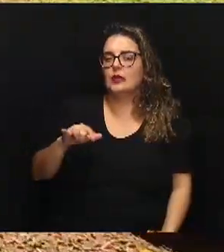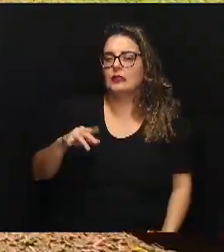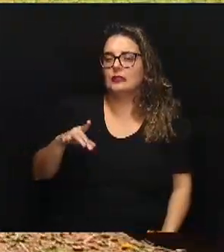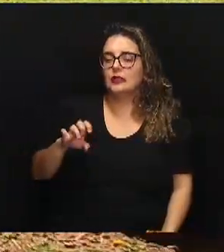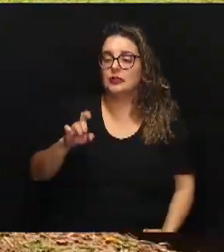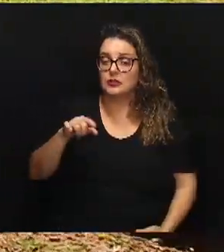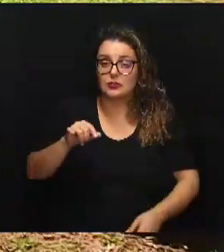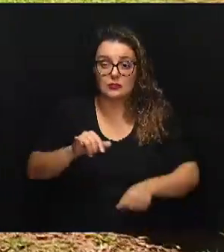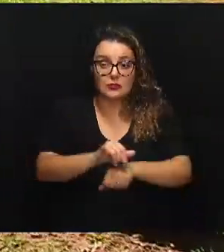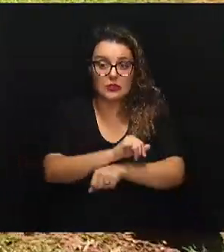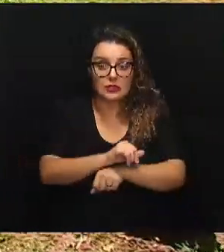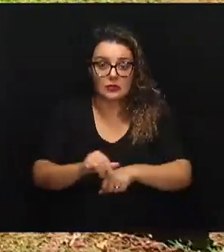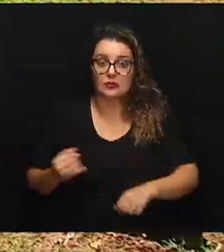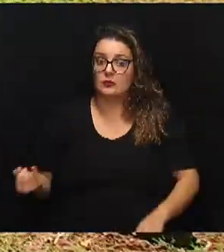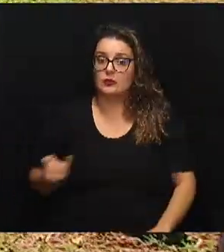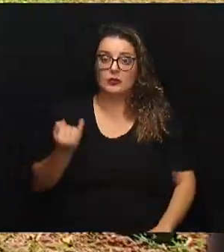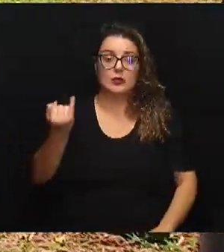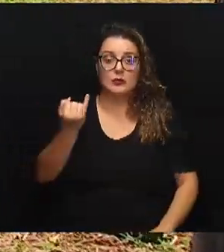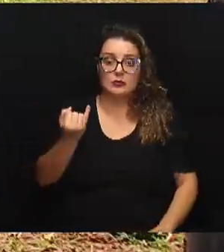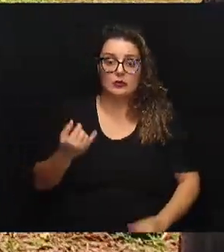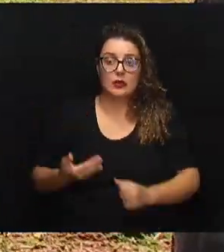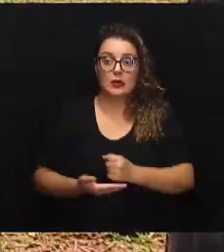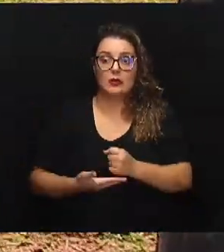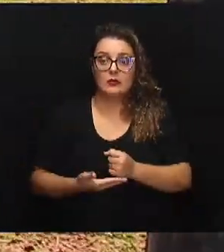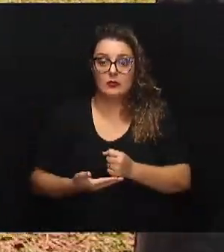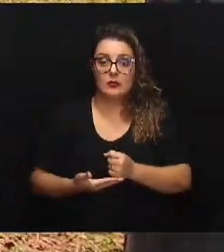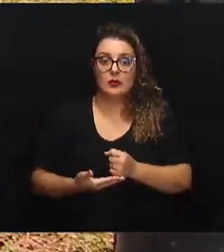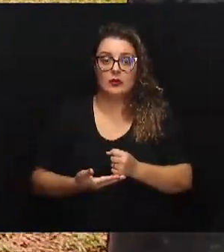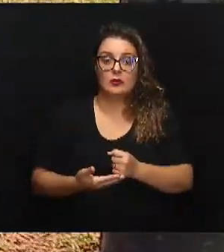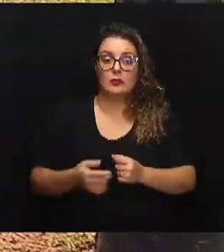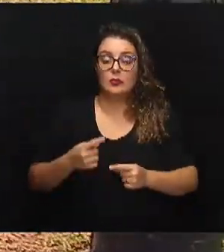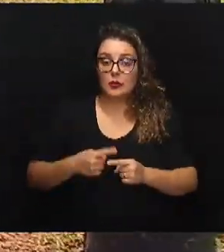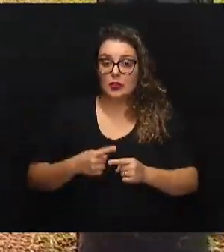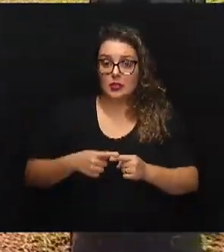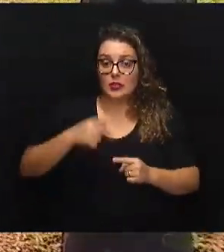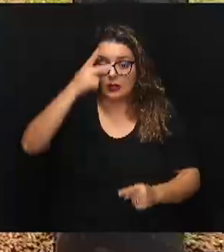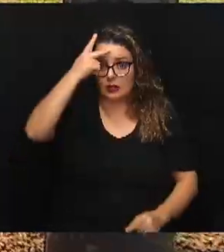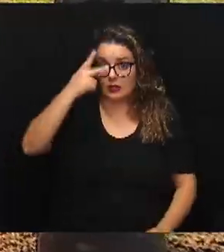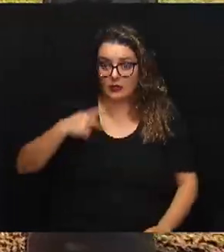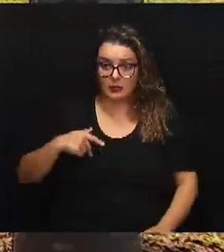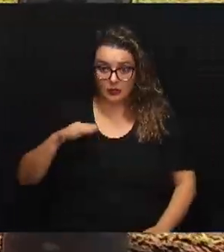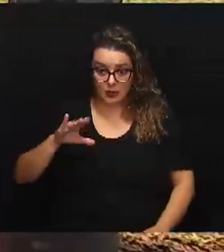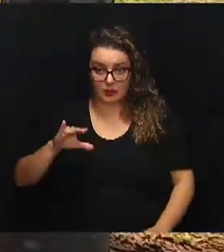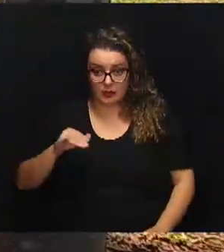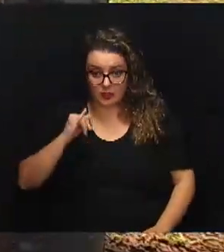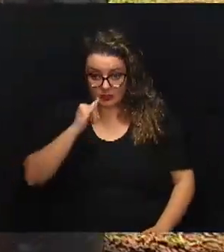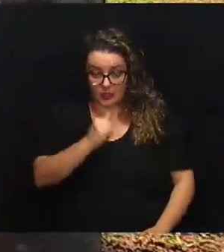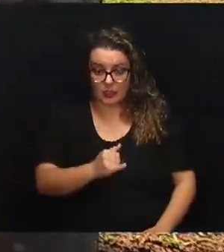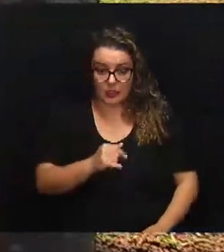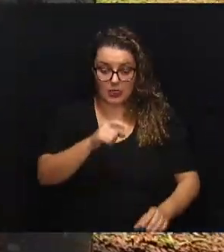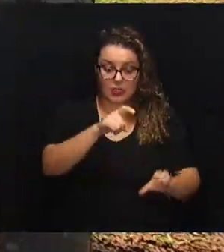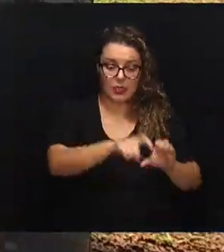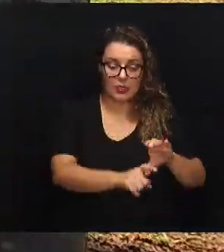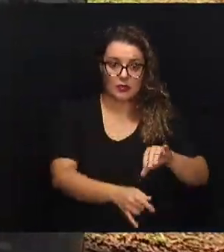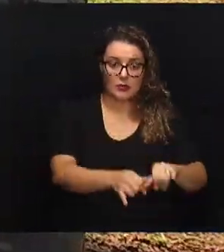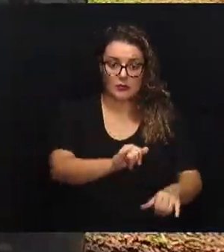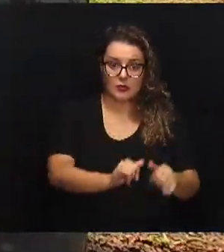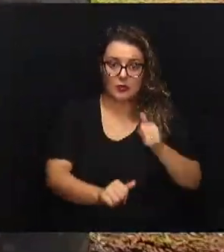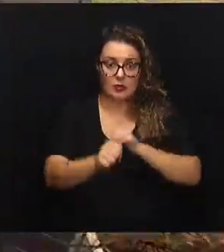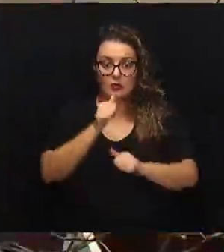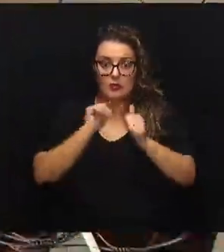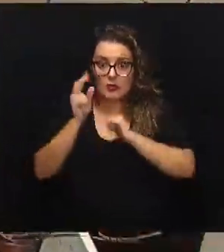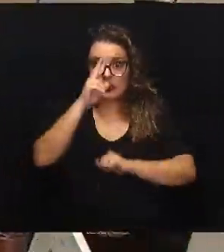ferramenta indispensável, uma coluna, um sustentáculo, porque a própria ciência admite que a dependência química, o alcoolismo